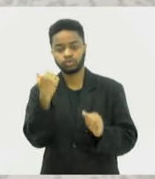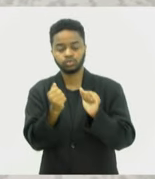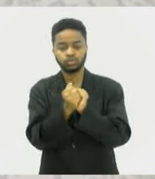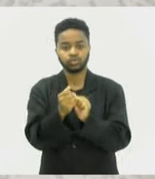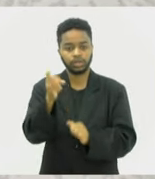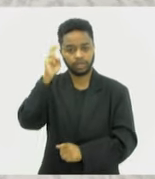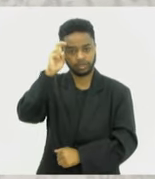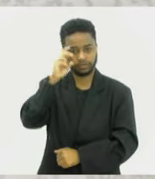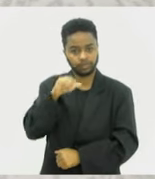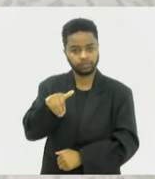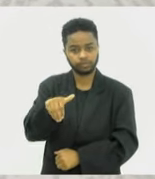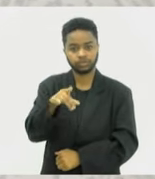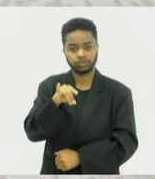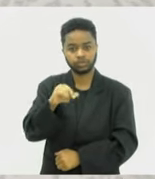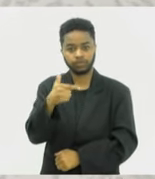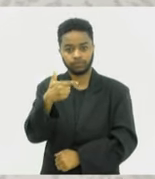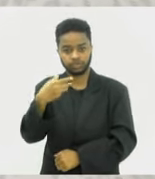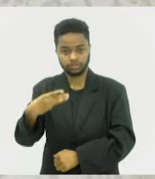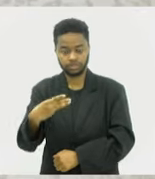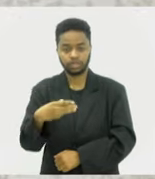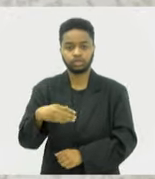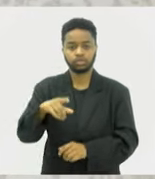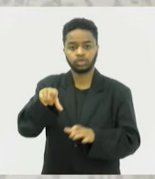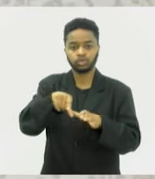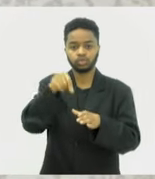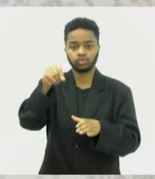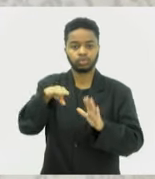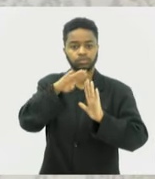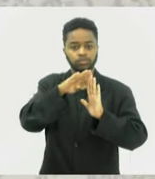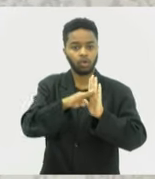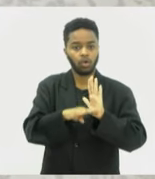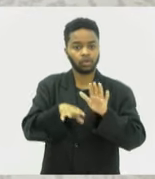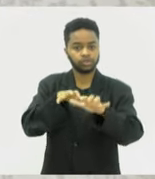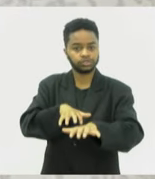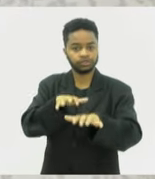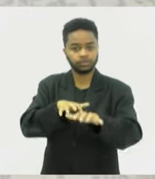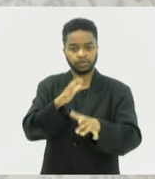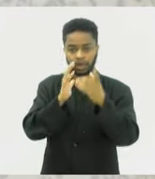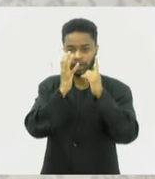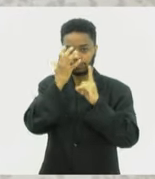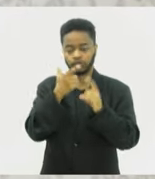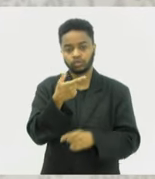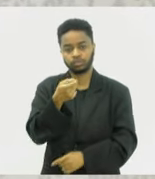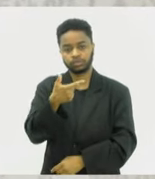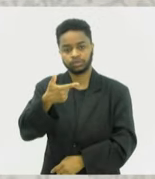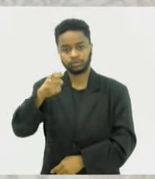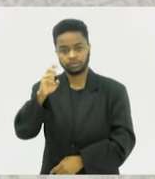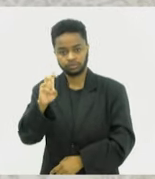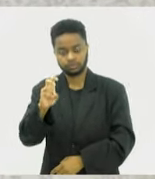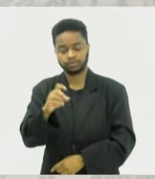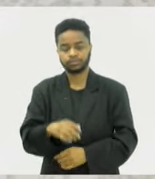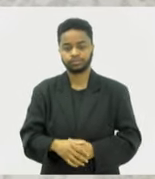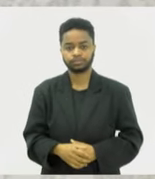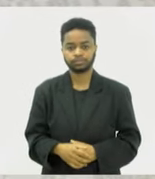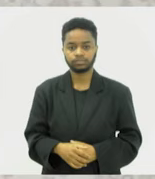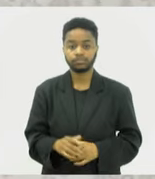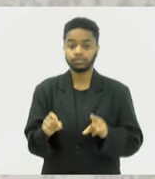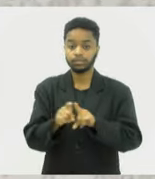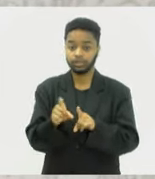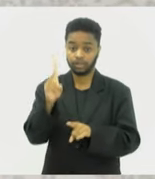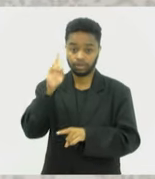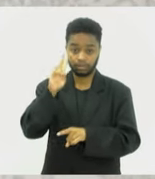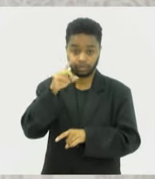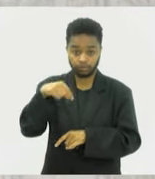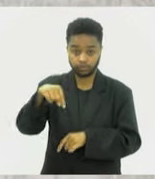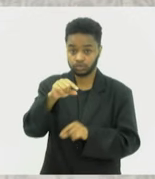dia 23, para o sorteio da Ordem dos Desfiles do Carnaval de 2025, nosso querido Rio Carnaval. E lembrando que as escolas de